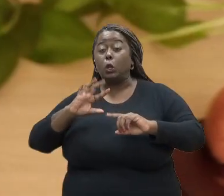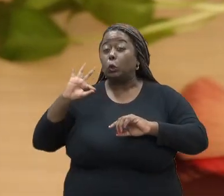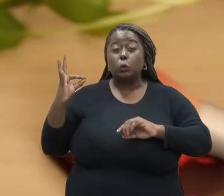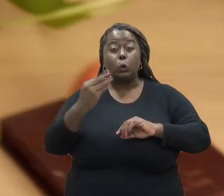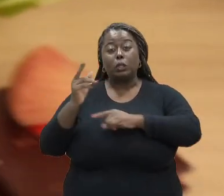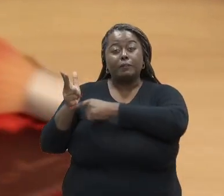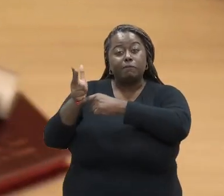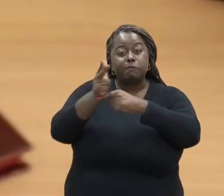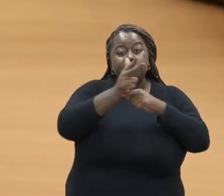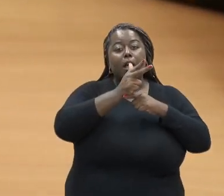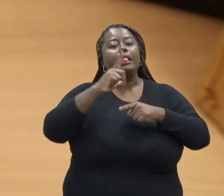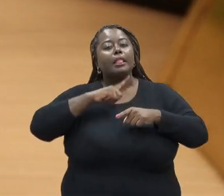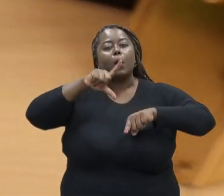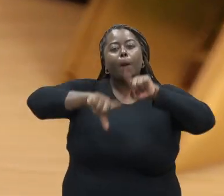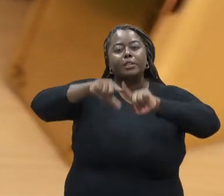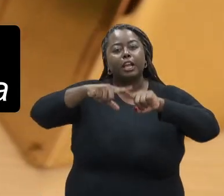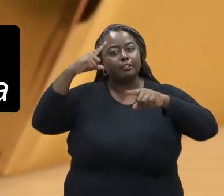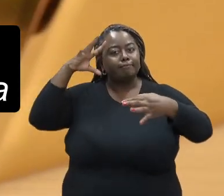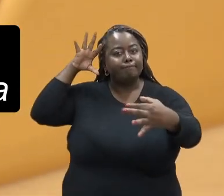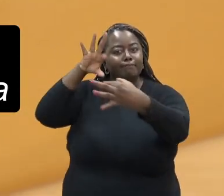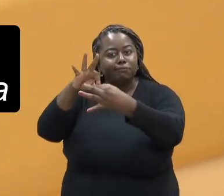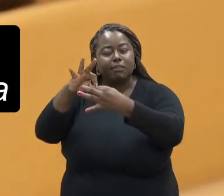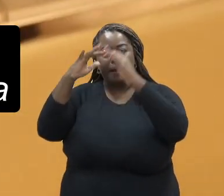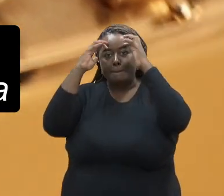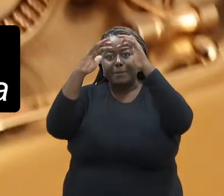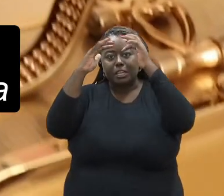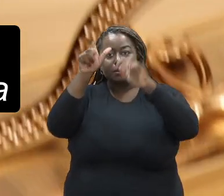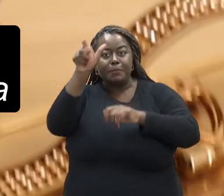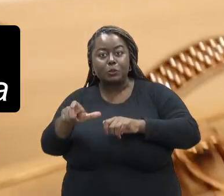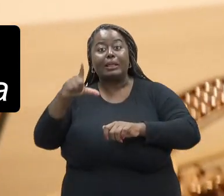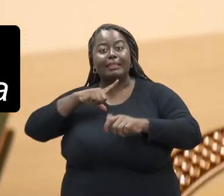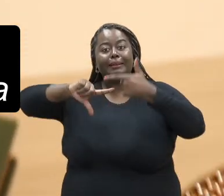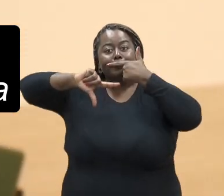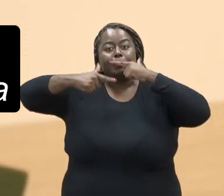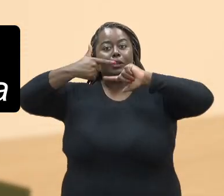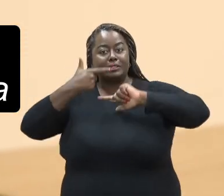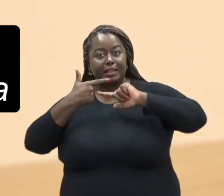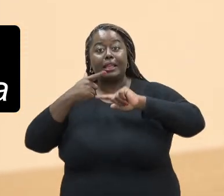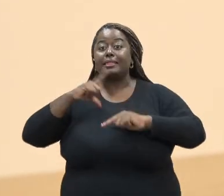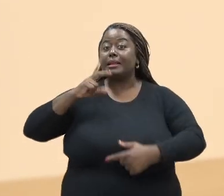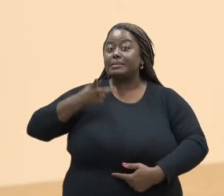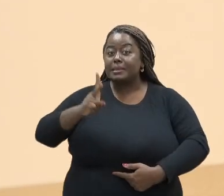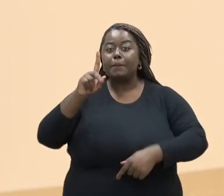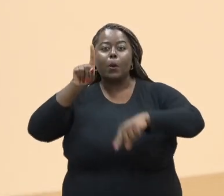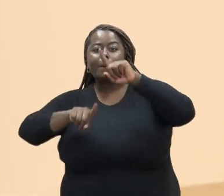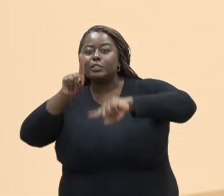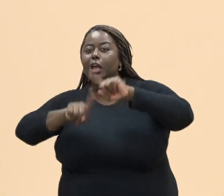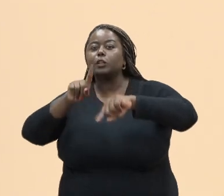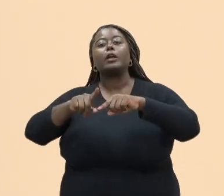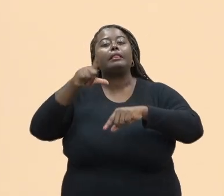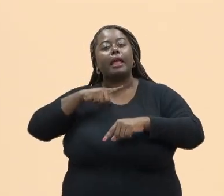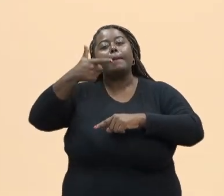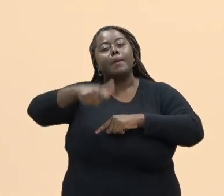objetos que estão ligados à mente do bipolar. Então, tem sempre objetos que vão passar por mais de uma cena e objetos que